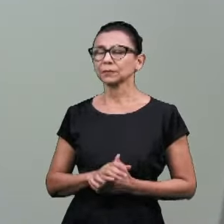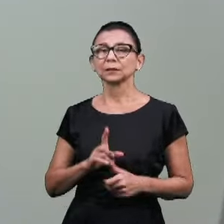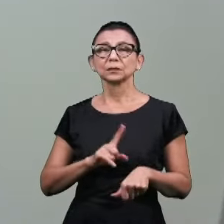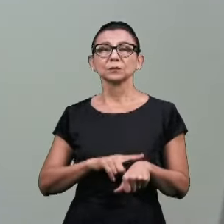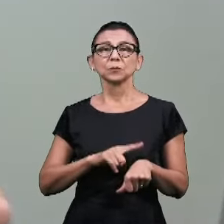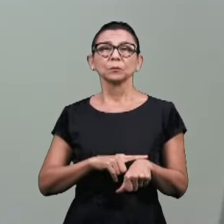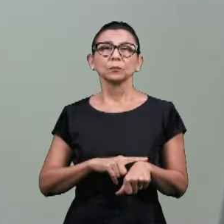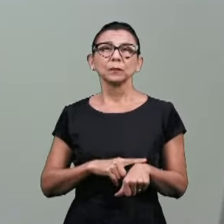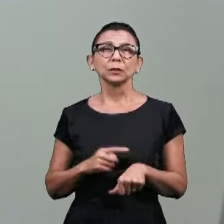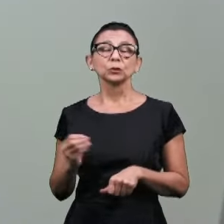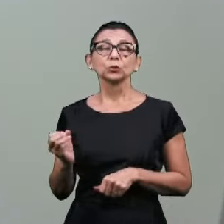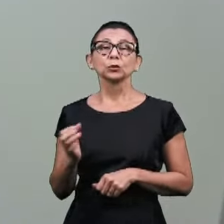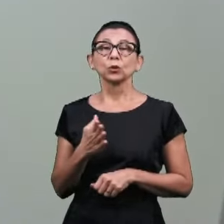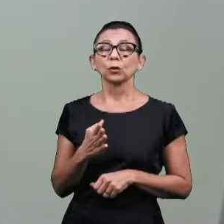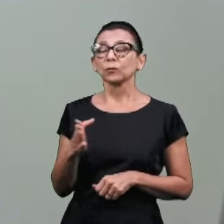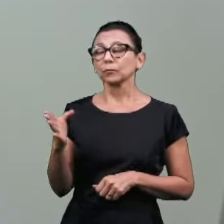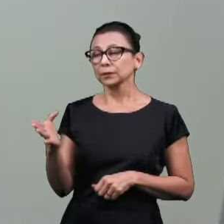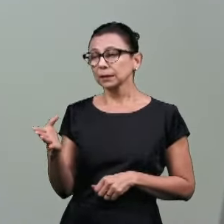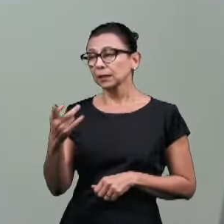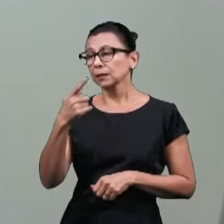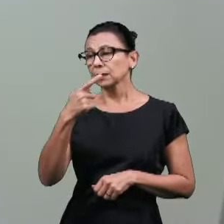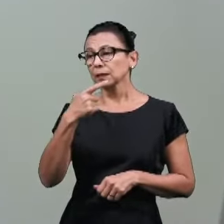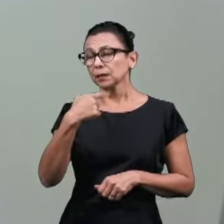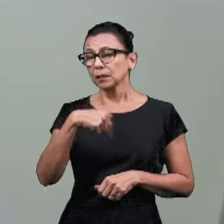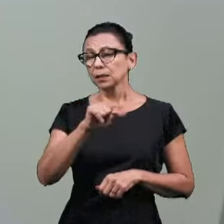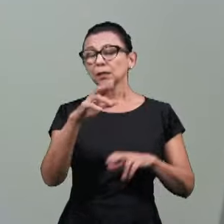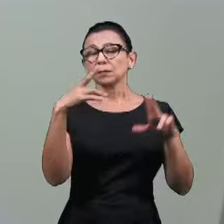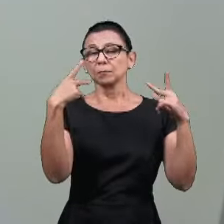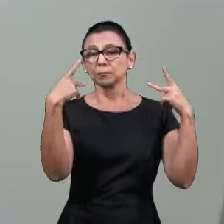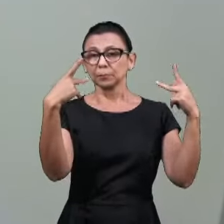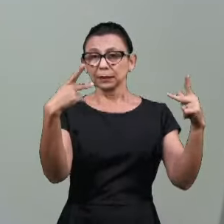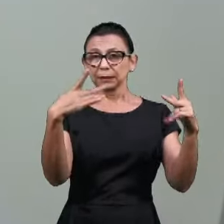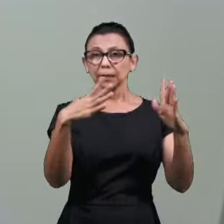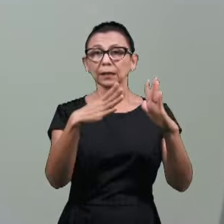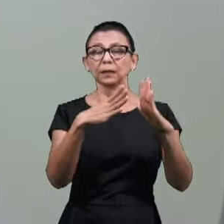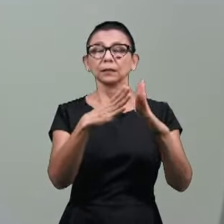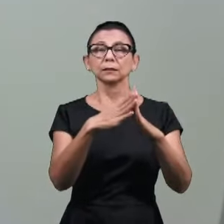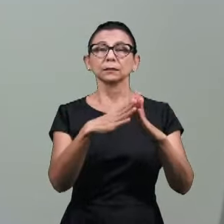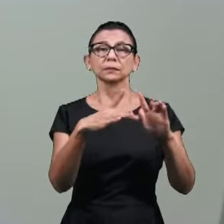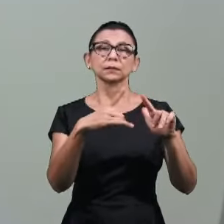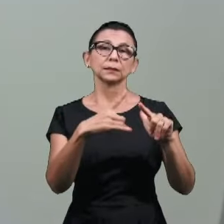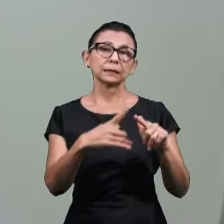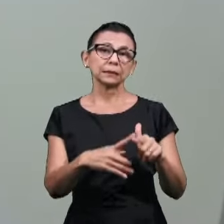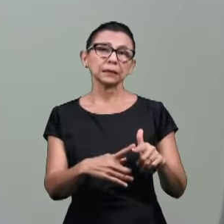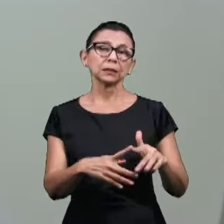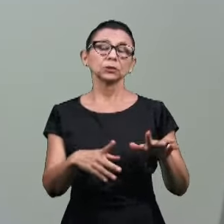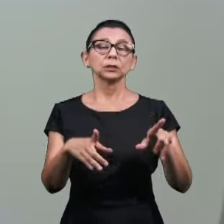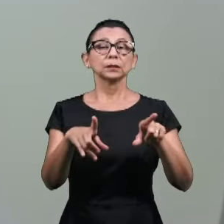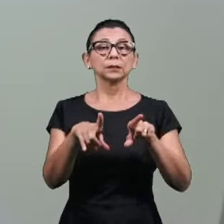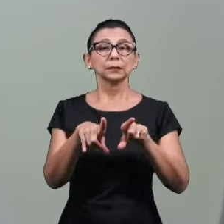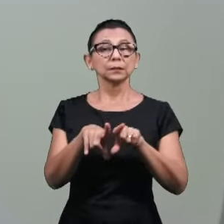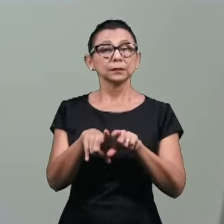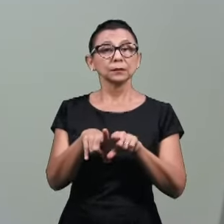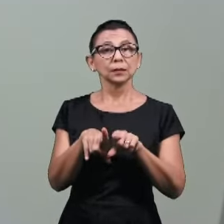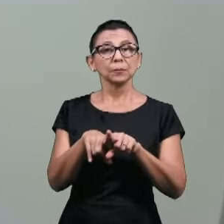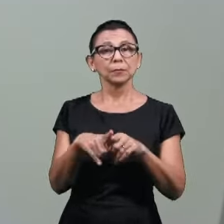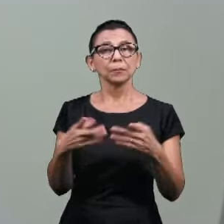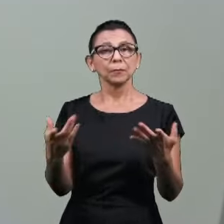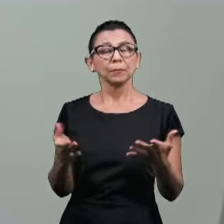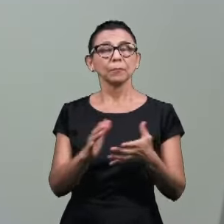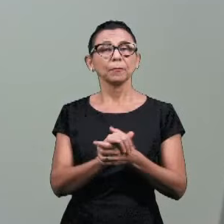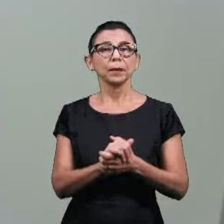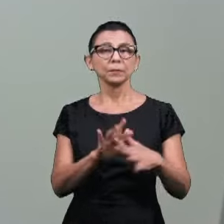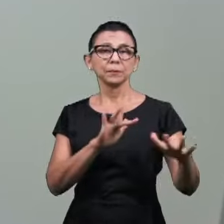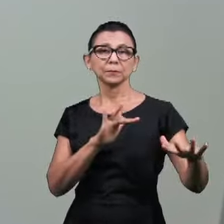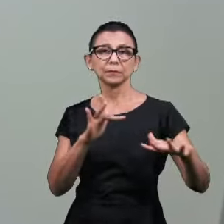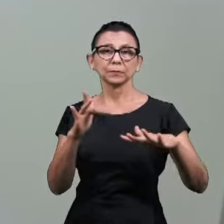de pregar nas igrejas, de cuidar do rebanho, mas também levando a mensagem pelas